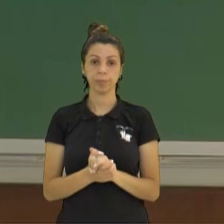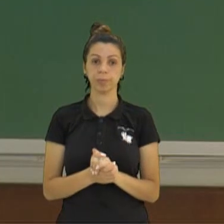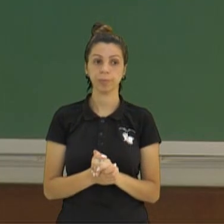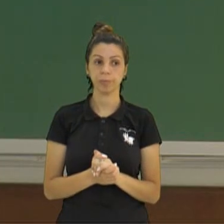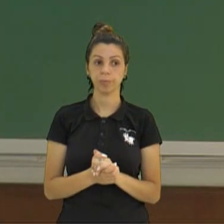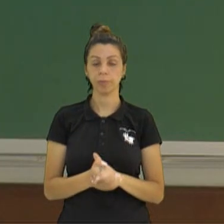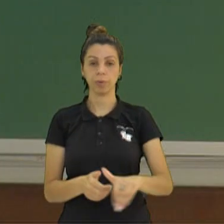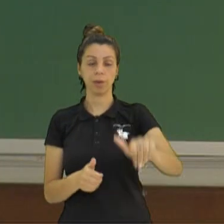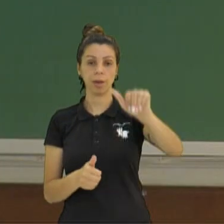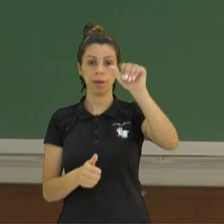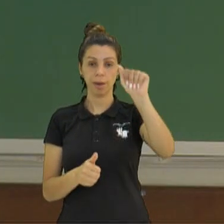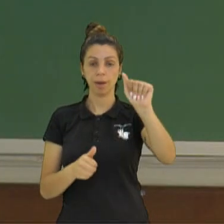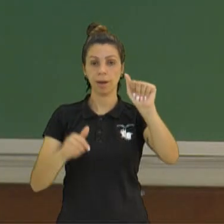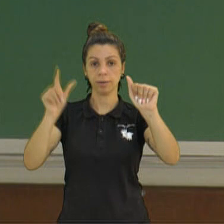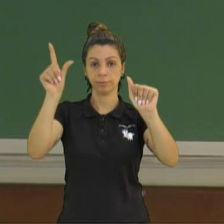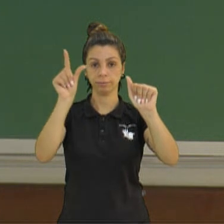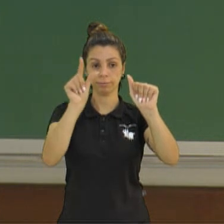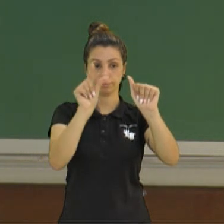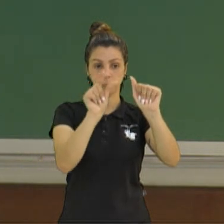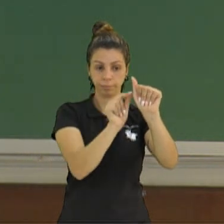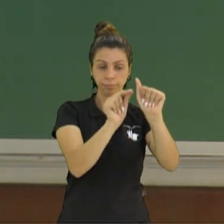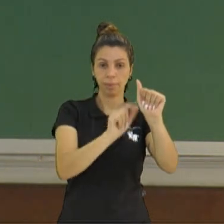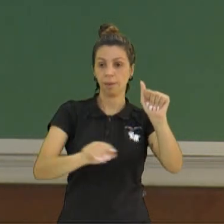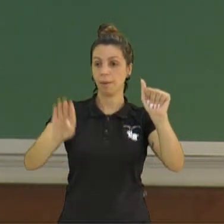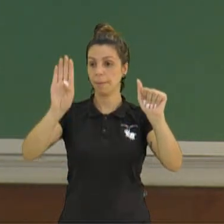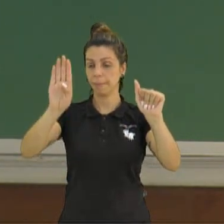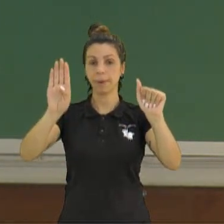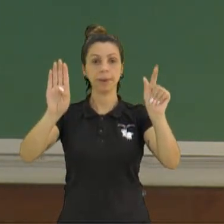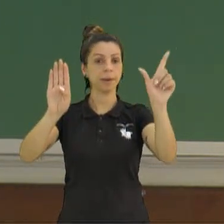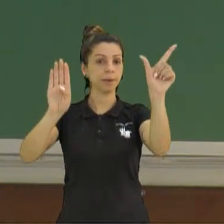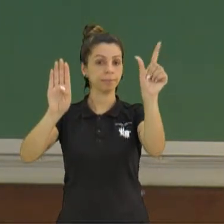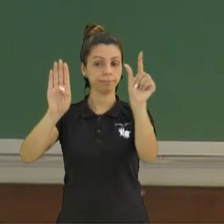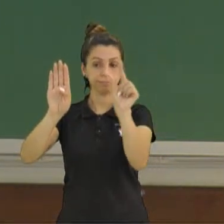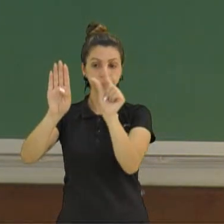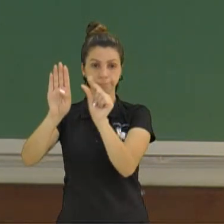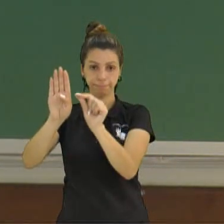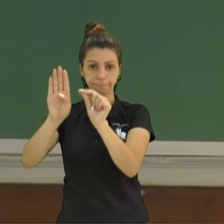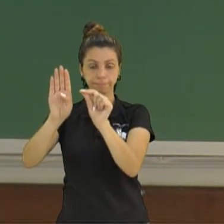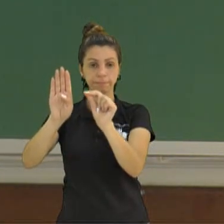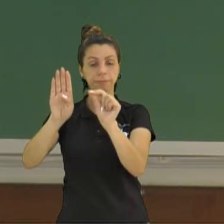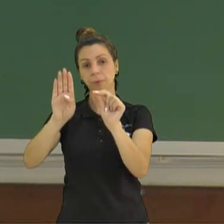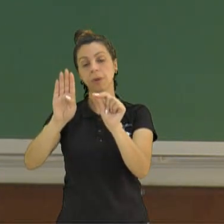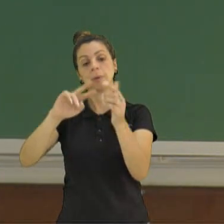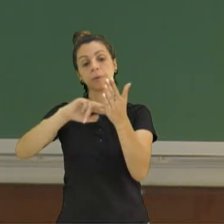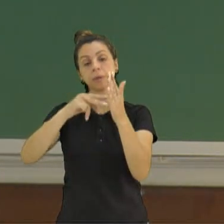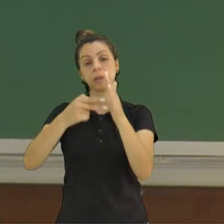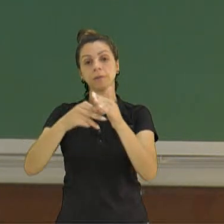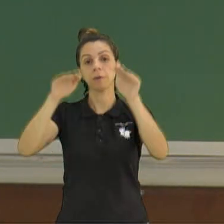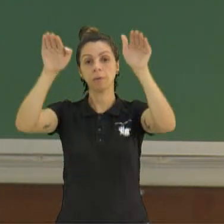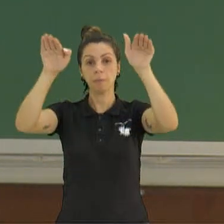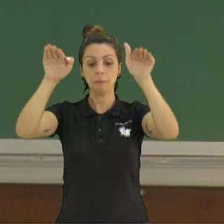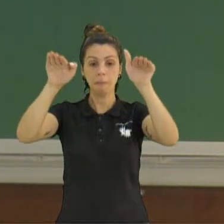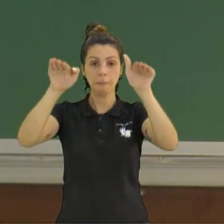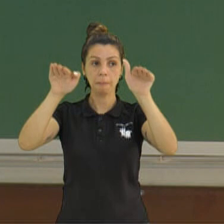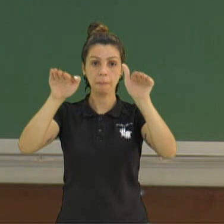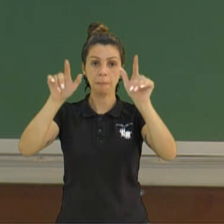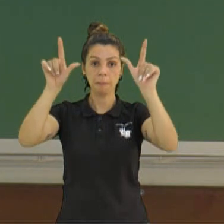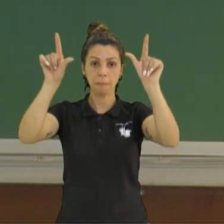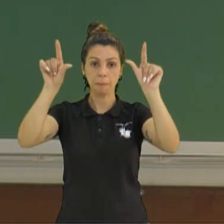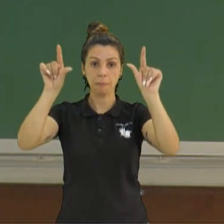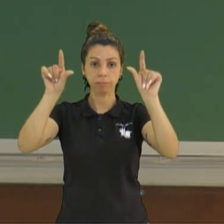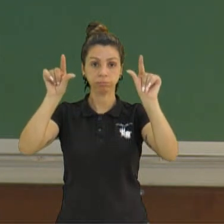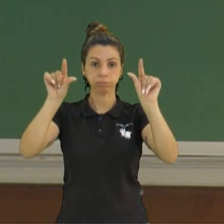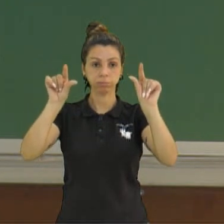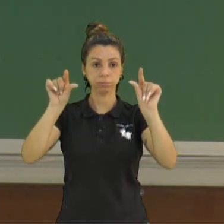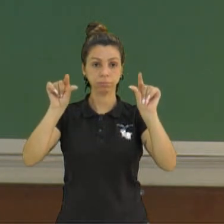parte, B se reduz a terça parte. Ó, os dois diminuindo, seguindo a mesma diminuição. Reduzindo a